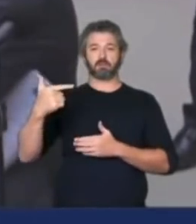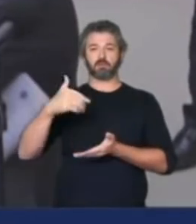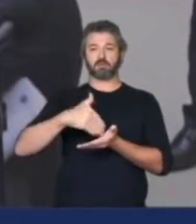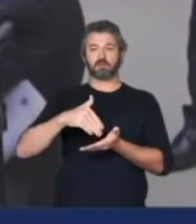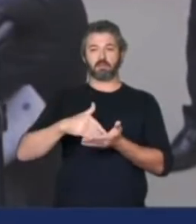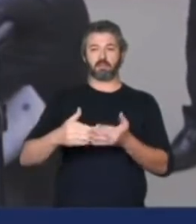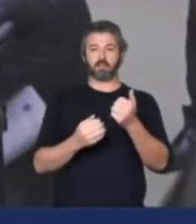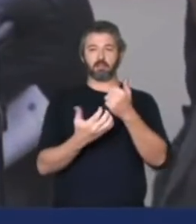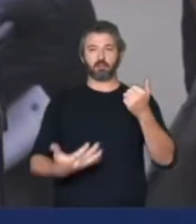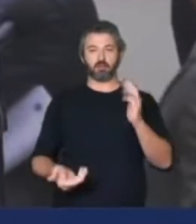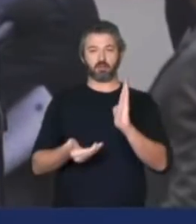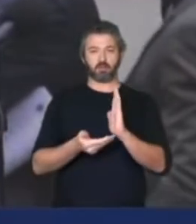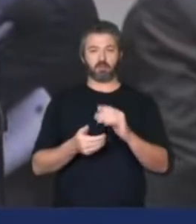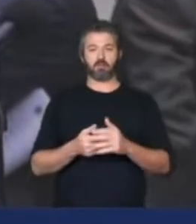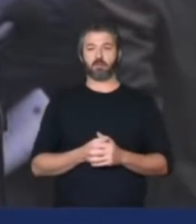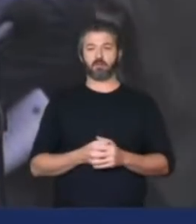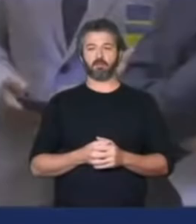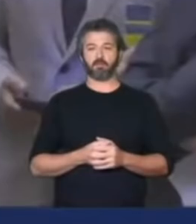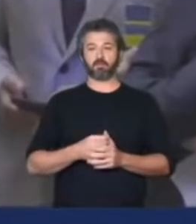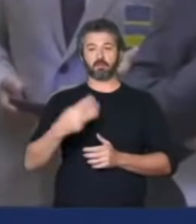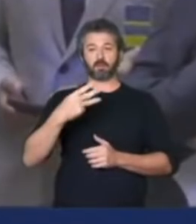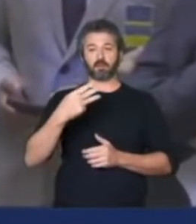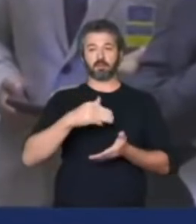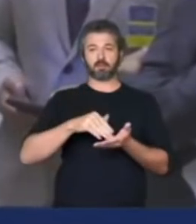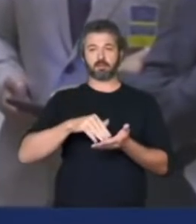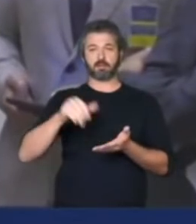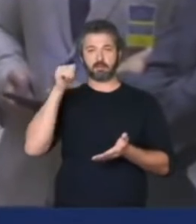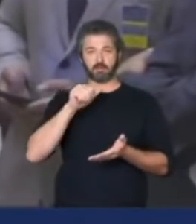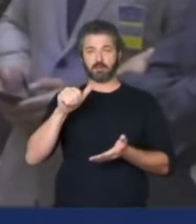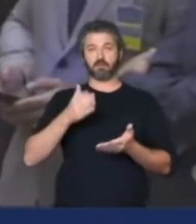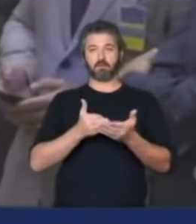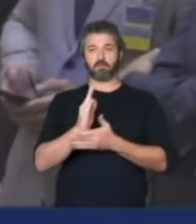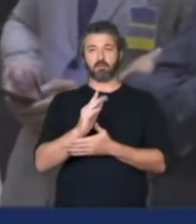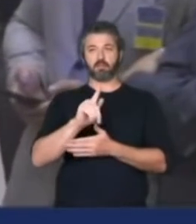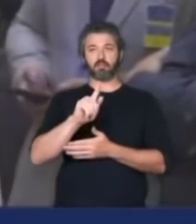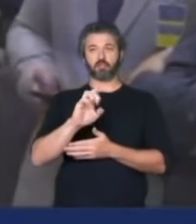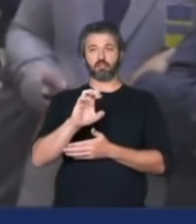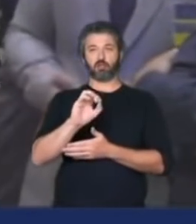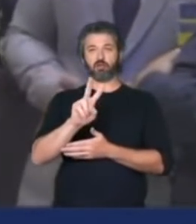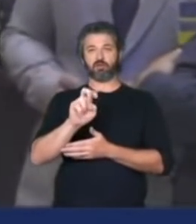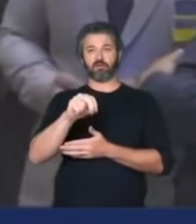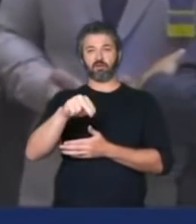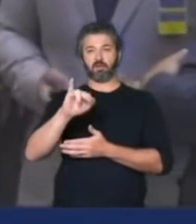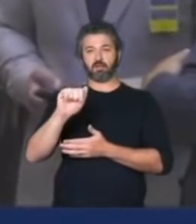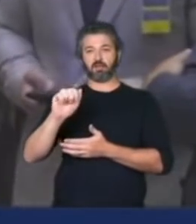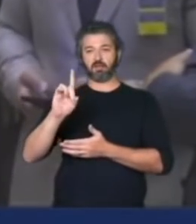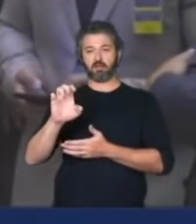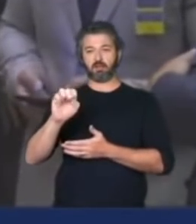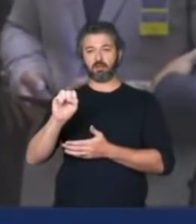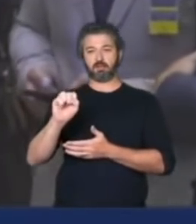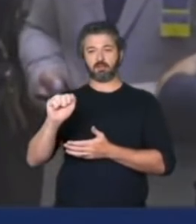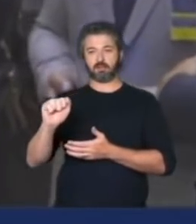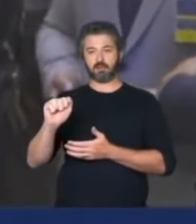mesa diretora. Terceira secretária eleita, deputada Giovânia de Sá.